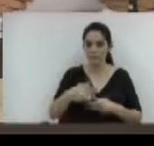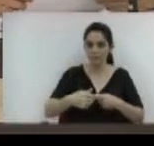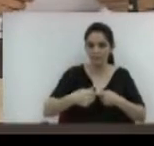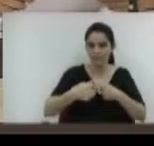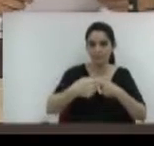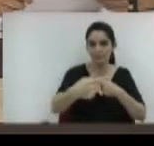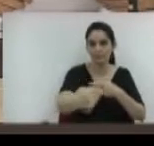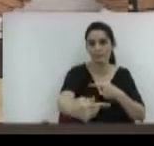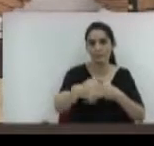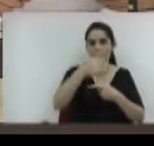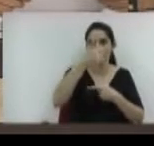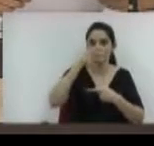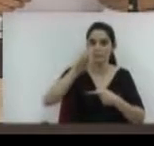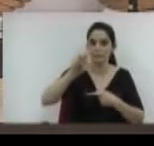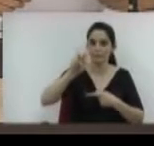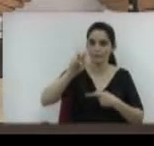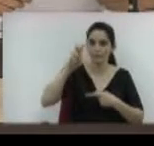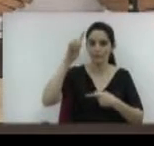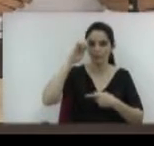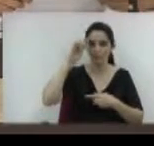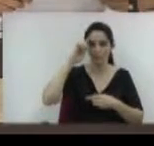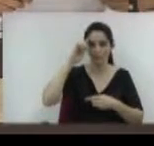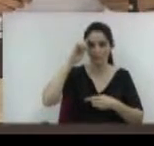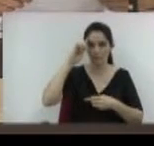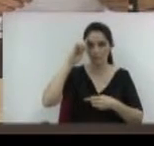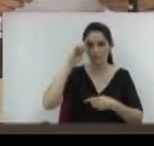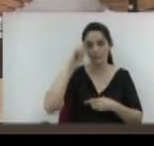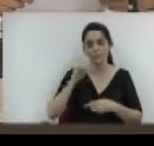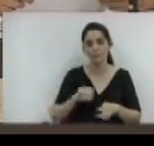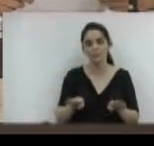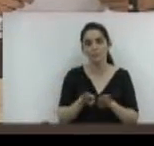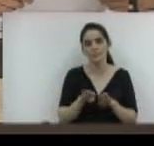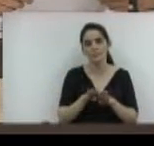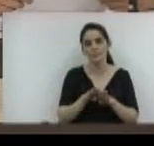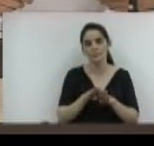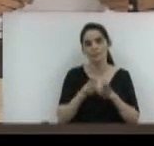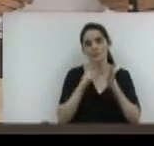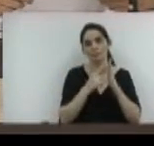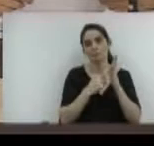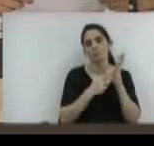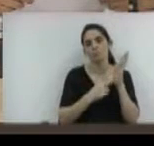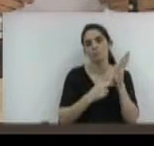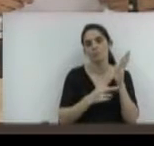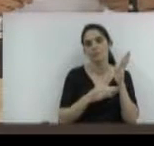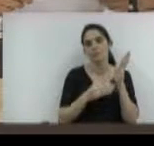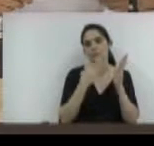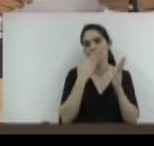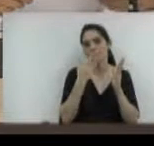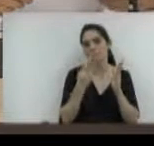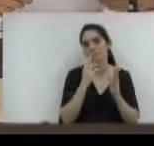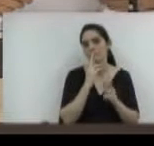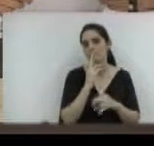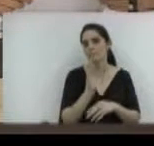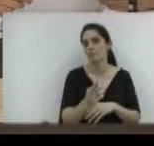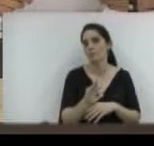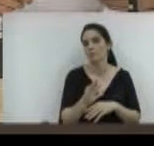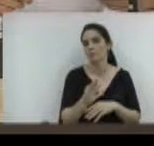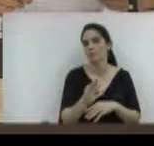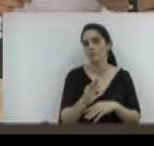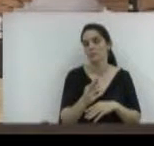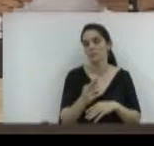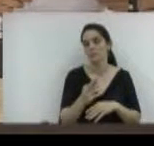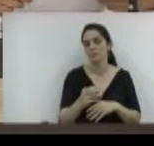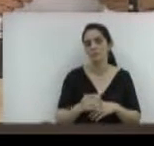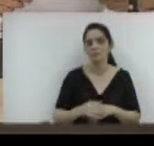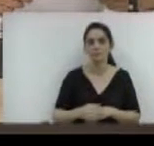de 15 dias, além do prazo regimental, com o objetivo de responder os ofícios abaixo